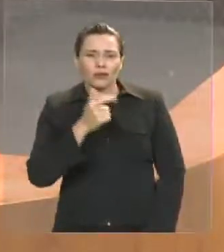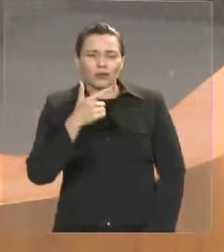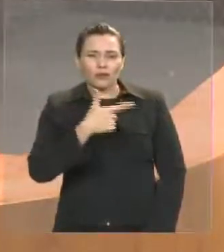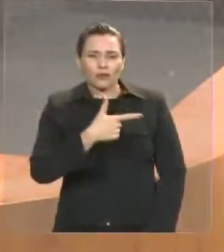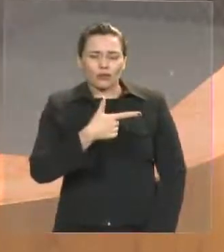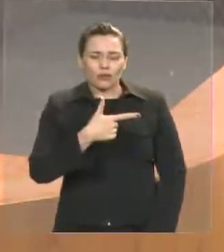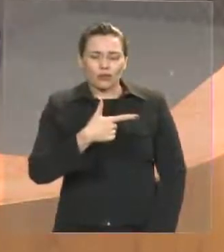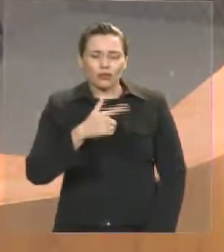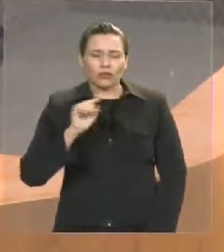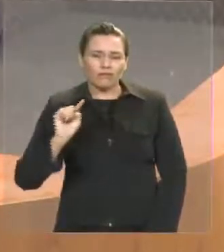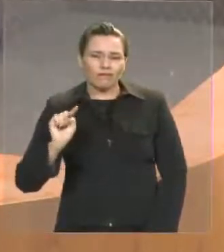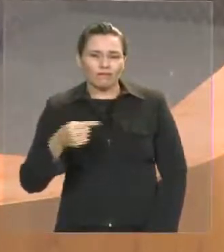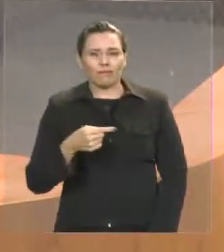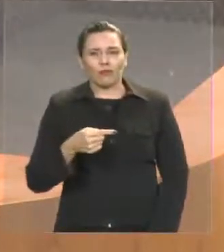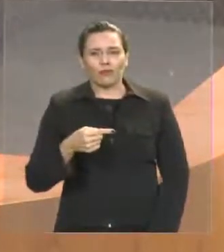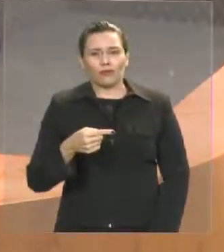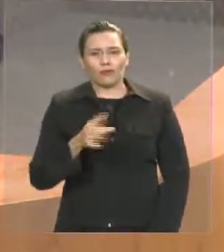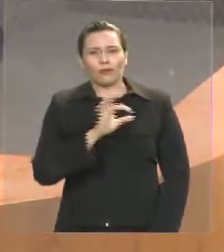policiais.